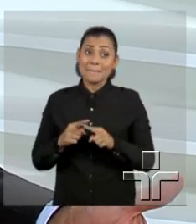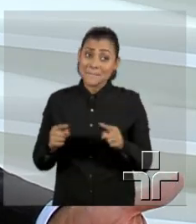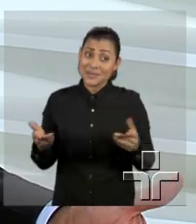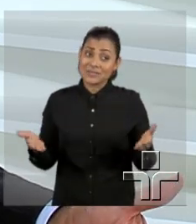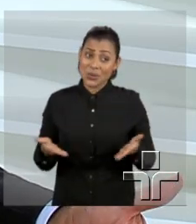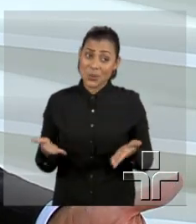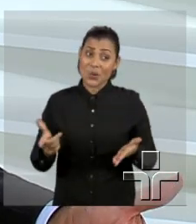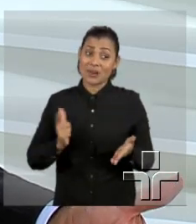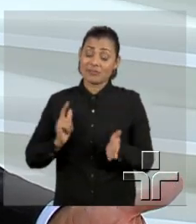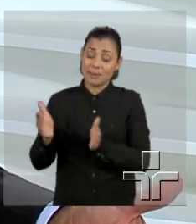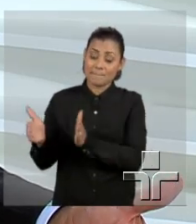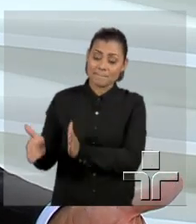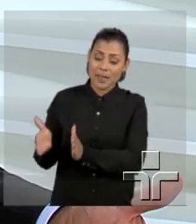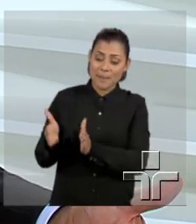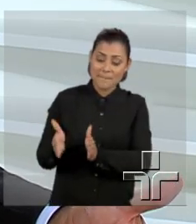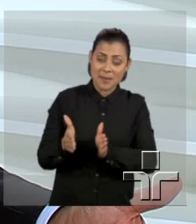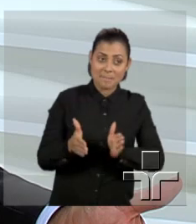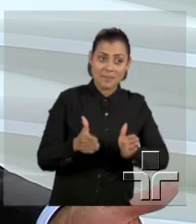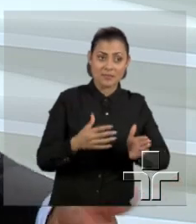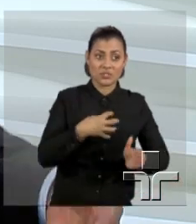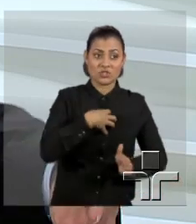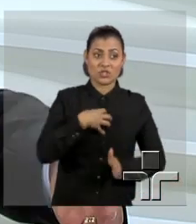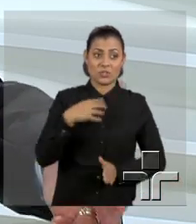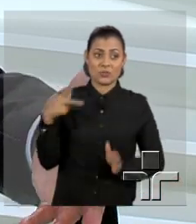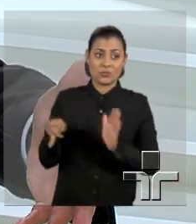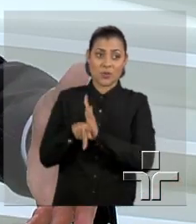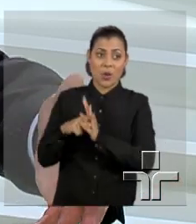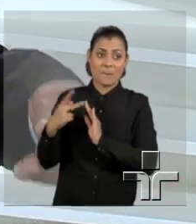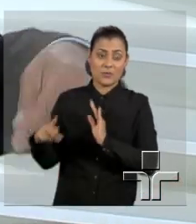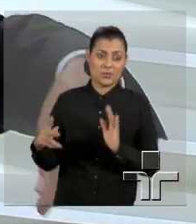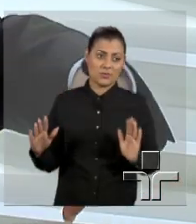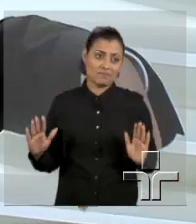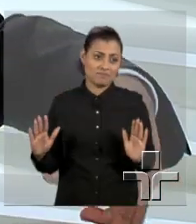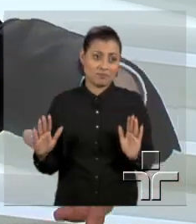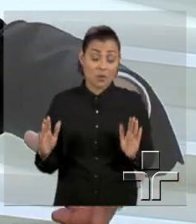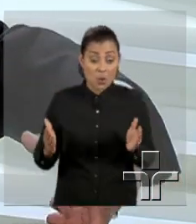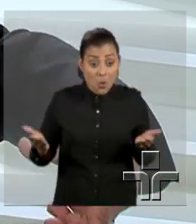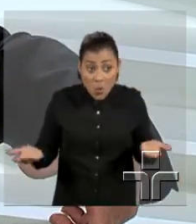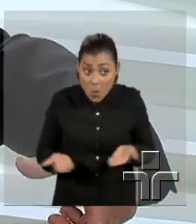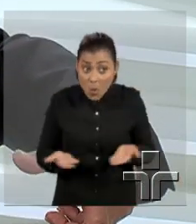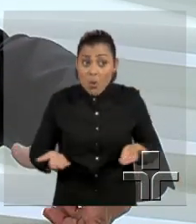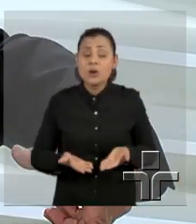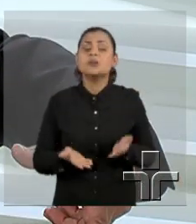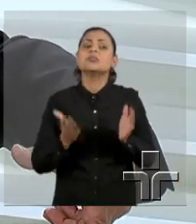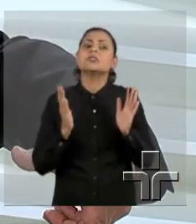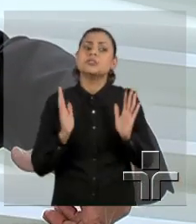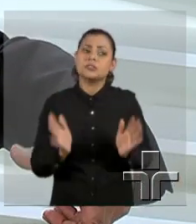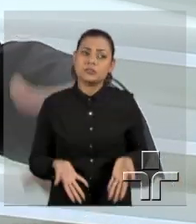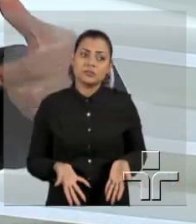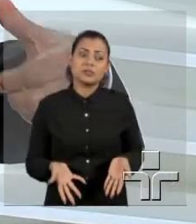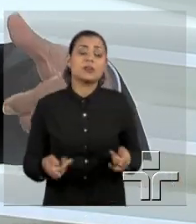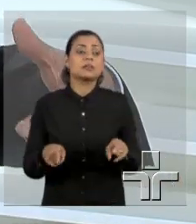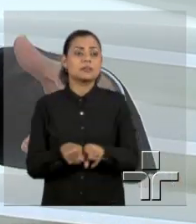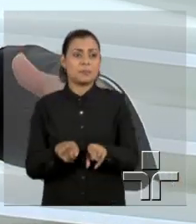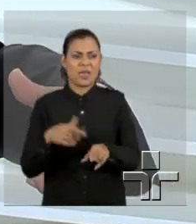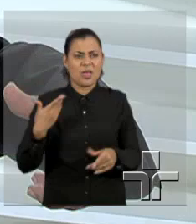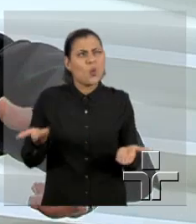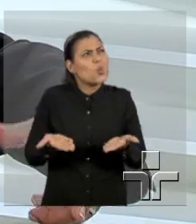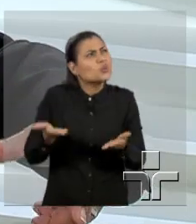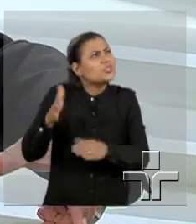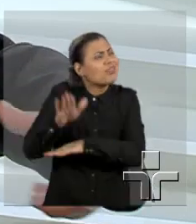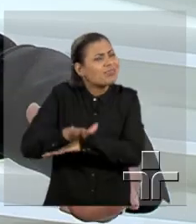tem uma dinâmica própria. E, salvo engano, hoje já foi ajuizada agora à tarde,